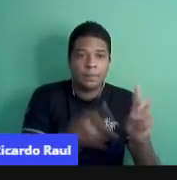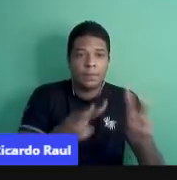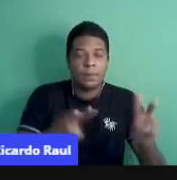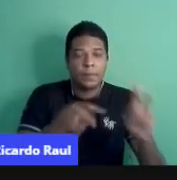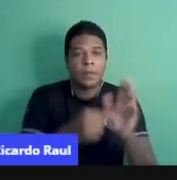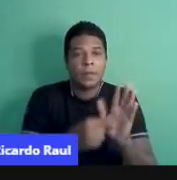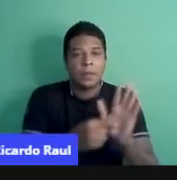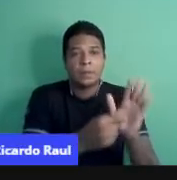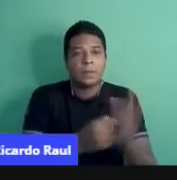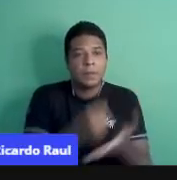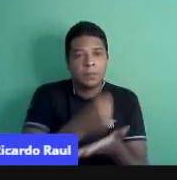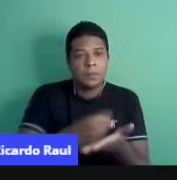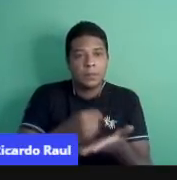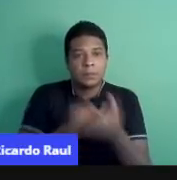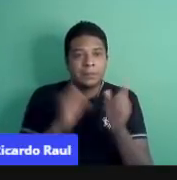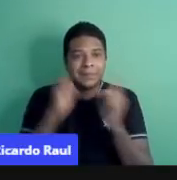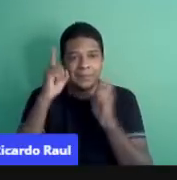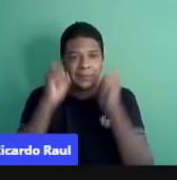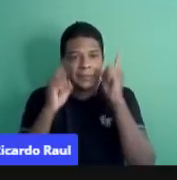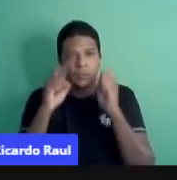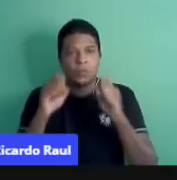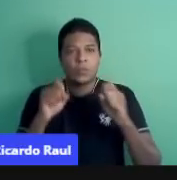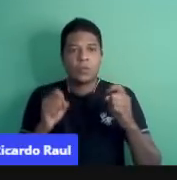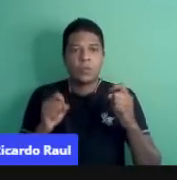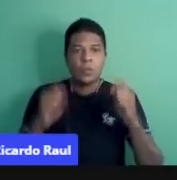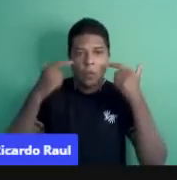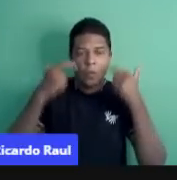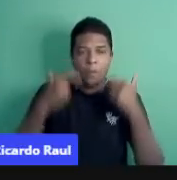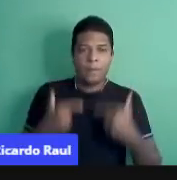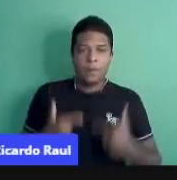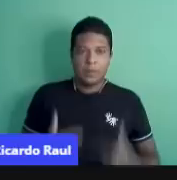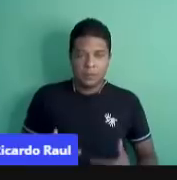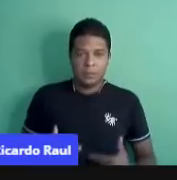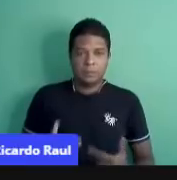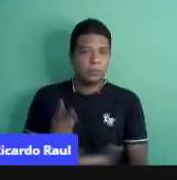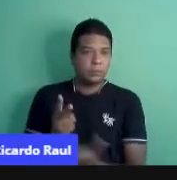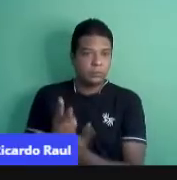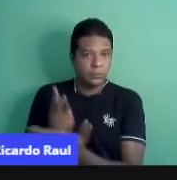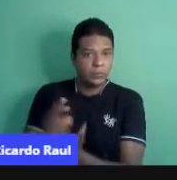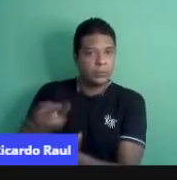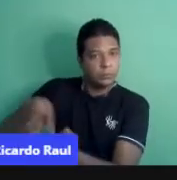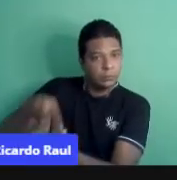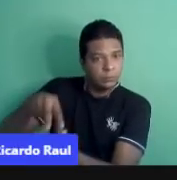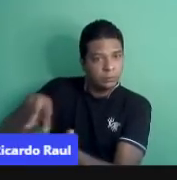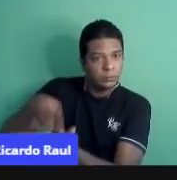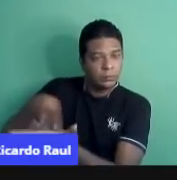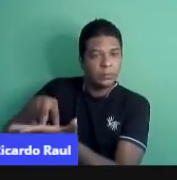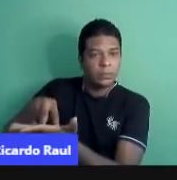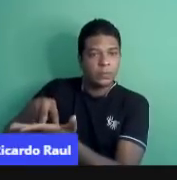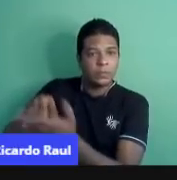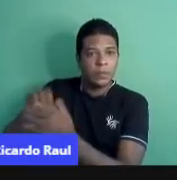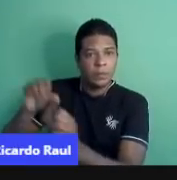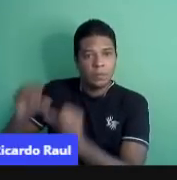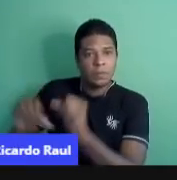desenhos, expressões faciais, corporais. Mesma coisa em dança, o que vai mudar é ali o